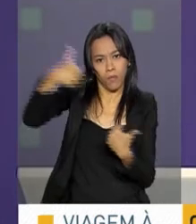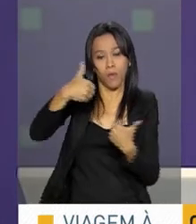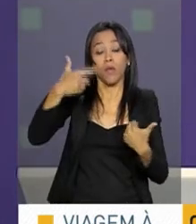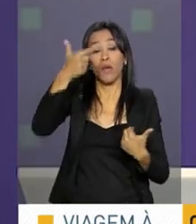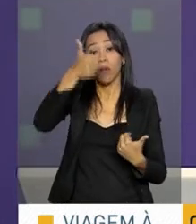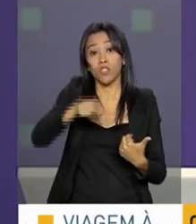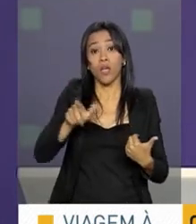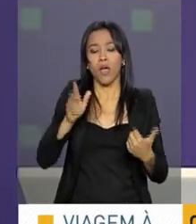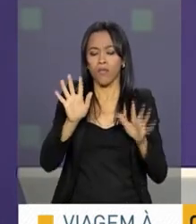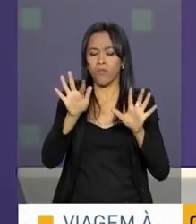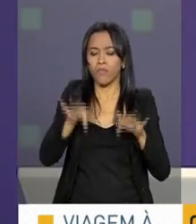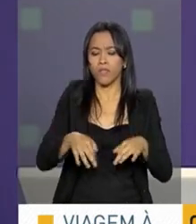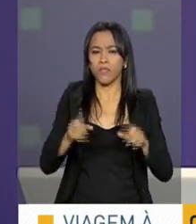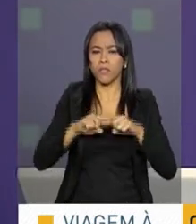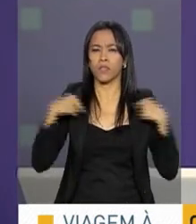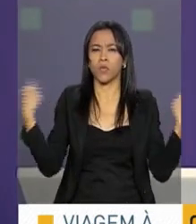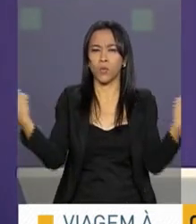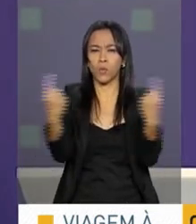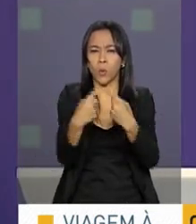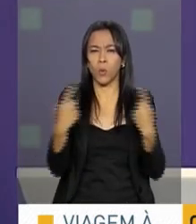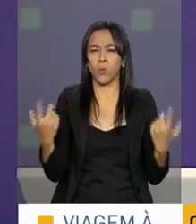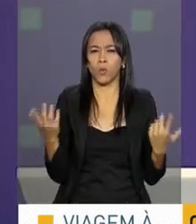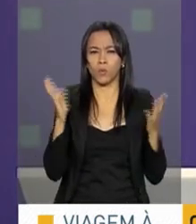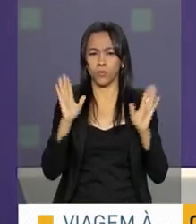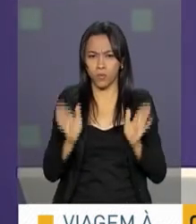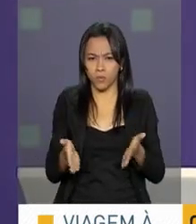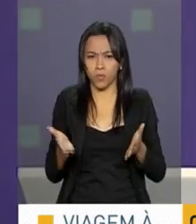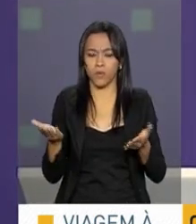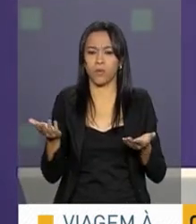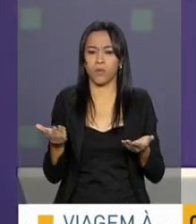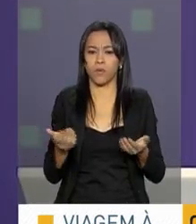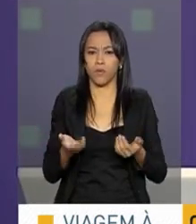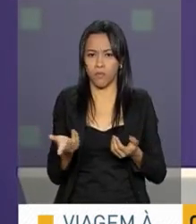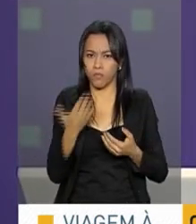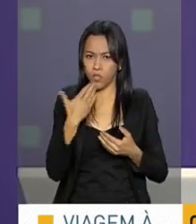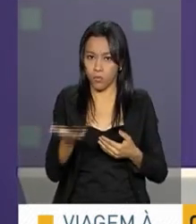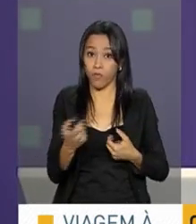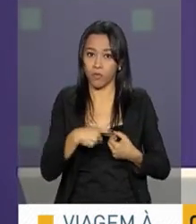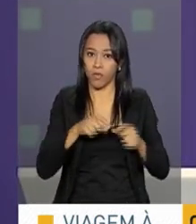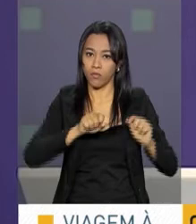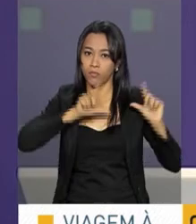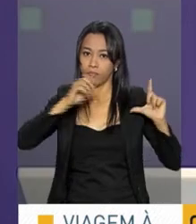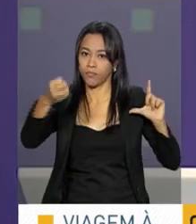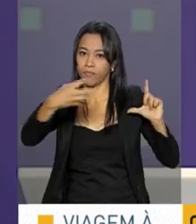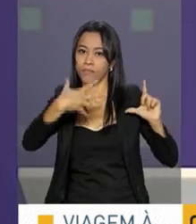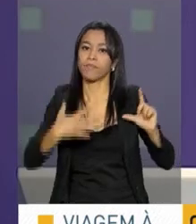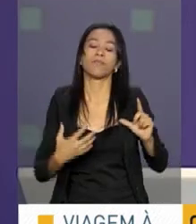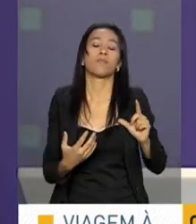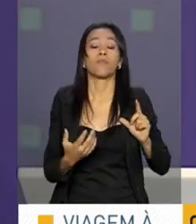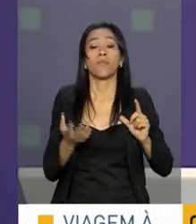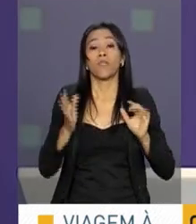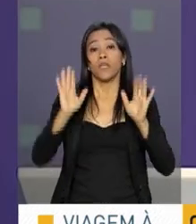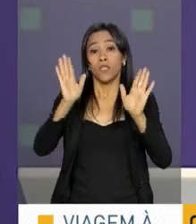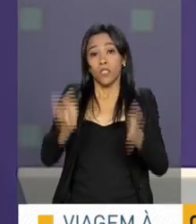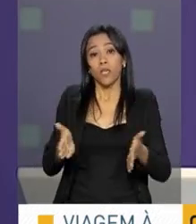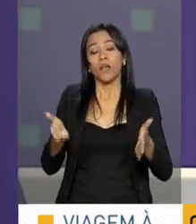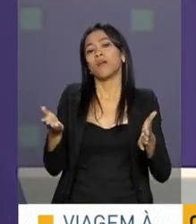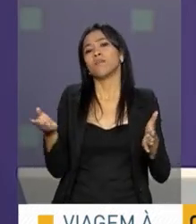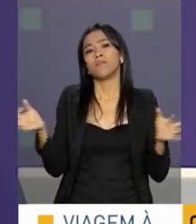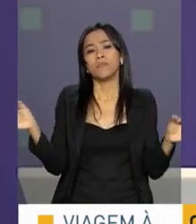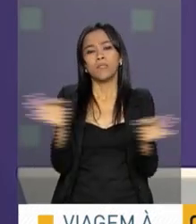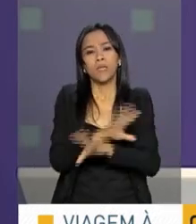fase de audiência pública. Poderia voltar, por favor? Nós terminamos a fase de audiência